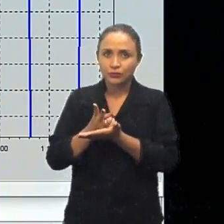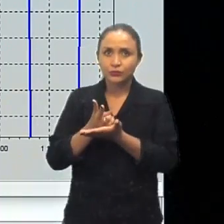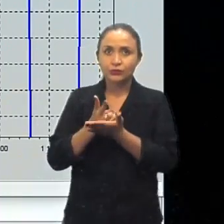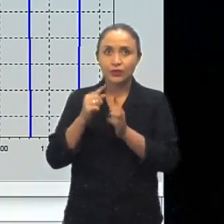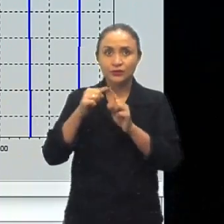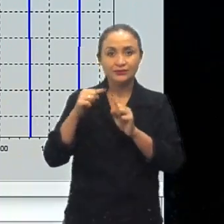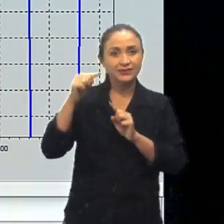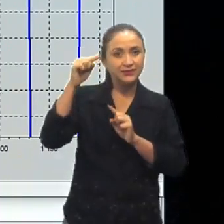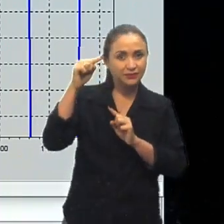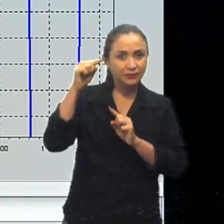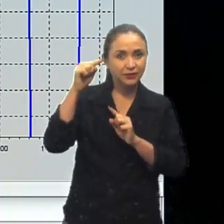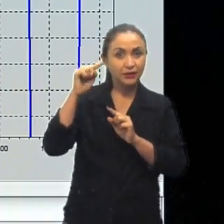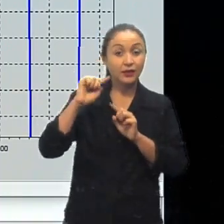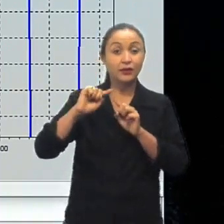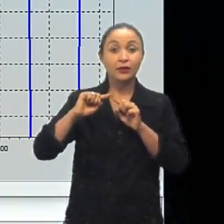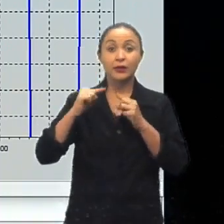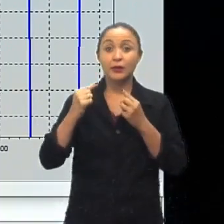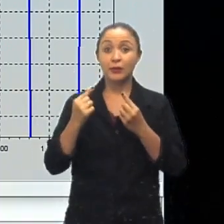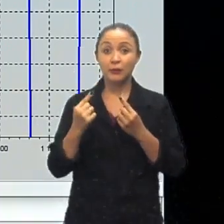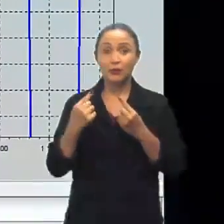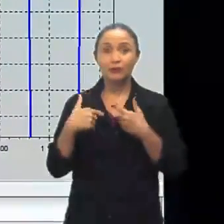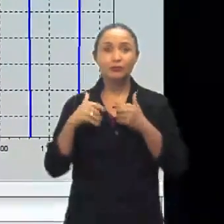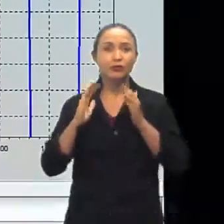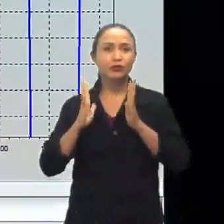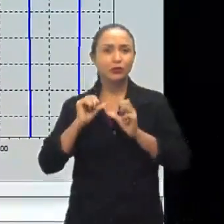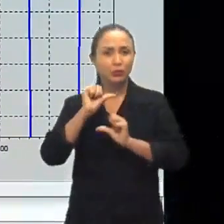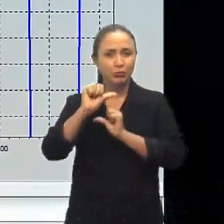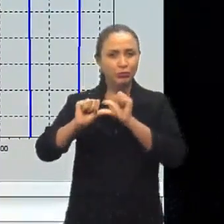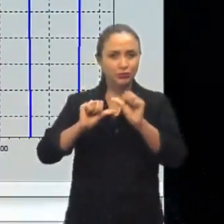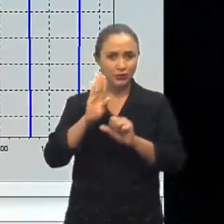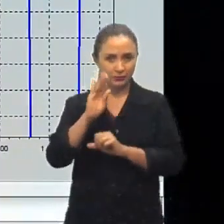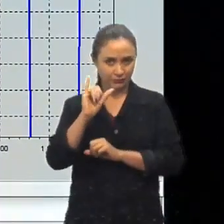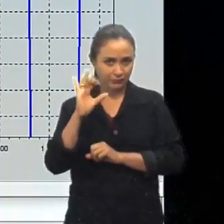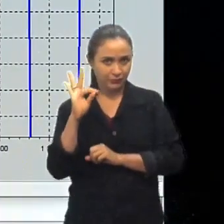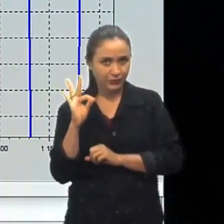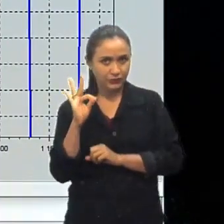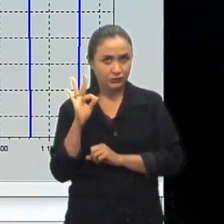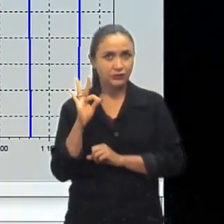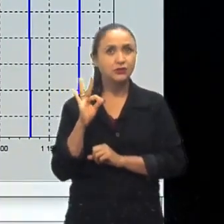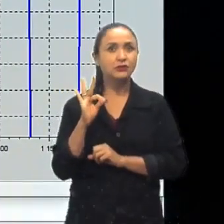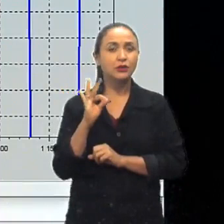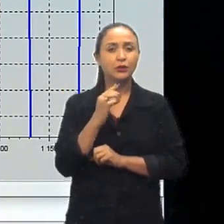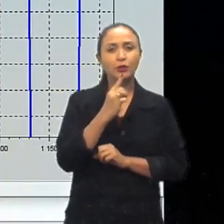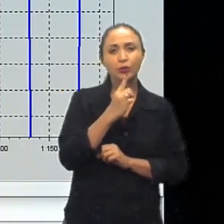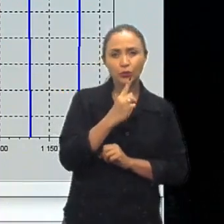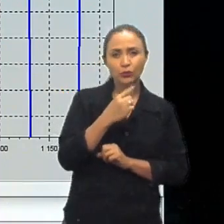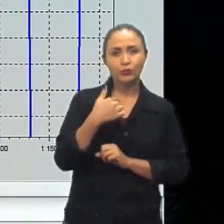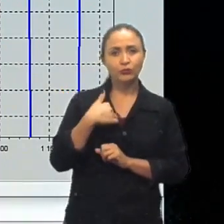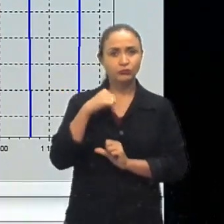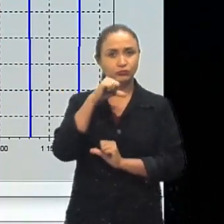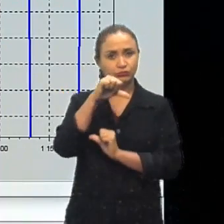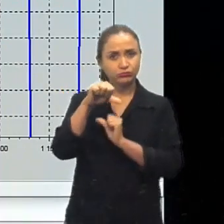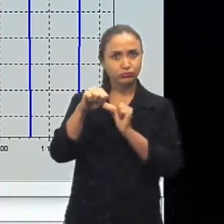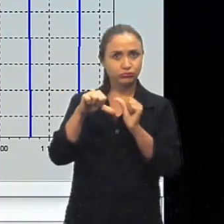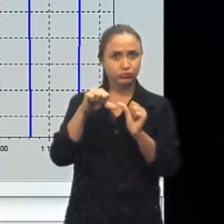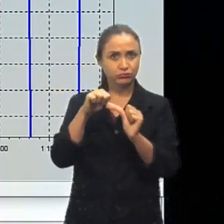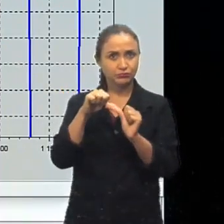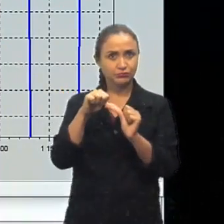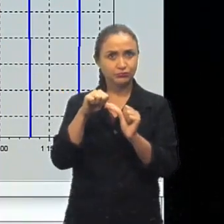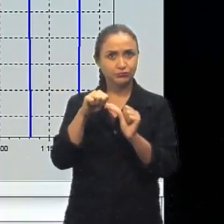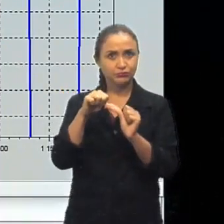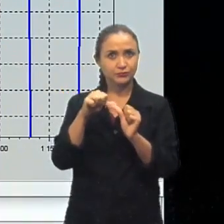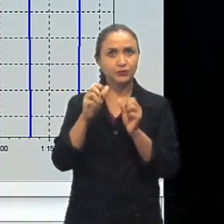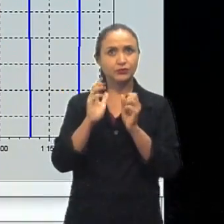para cima. Só que, como eu chaveei, eu mudei o bit, passei de bit 1, que é daqui para a